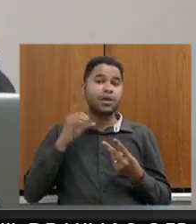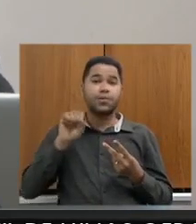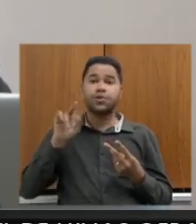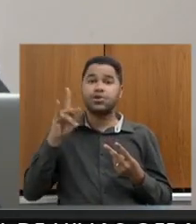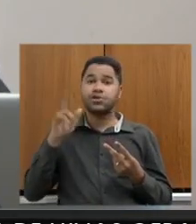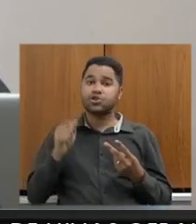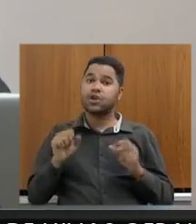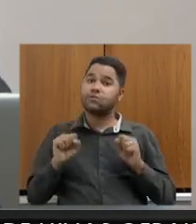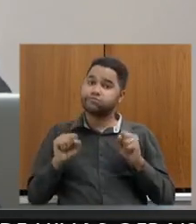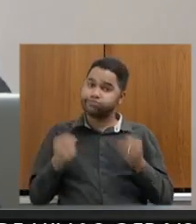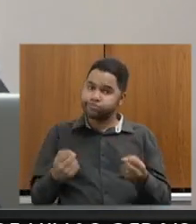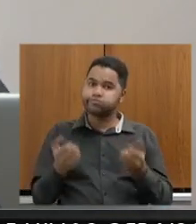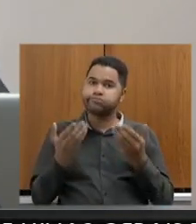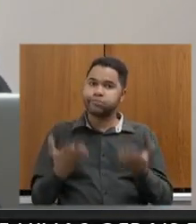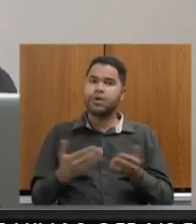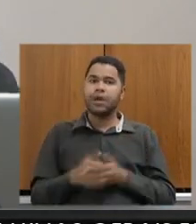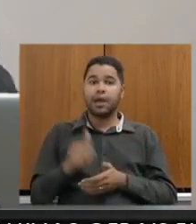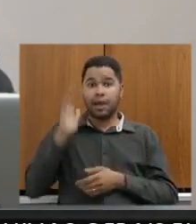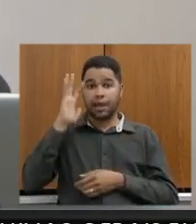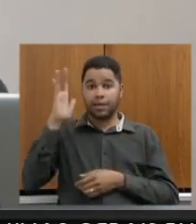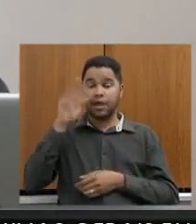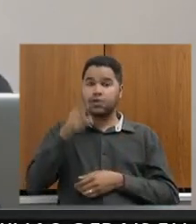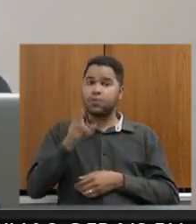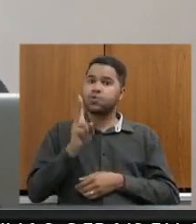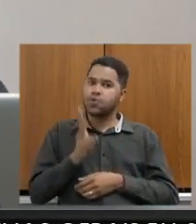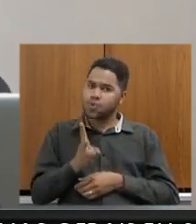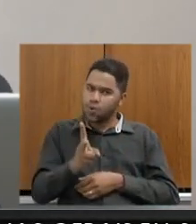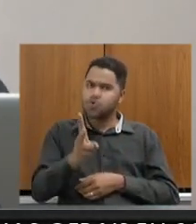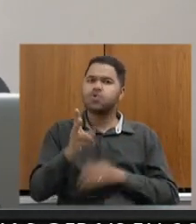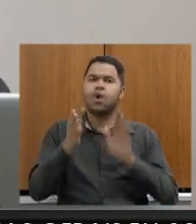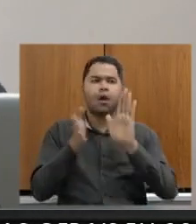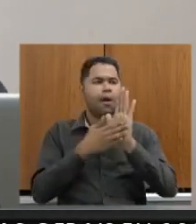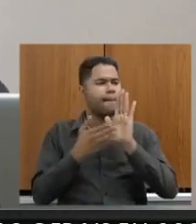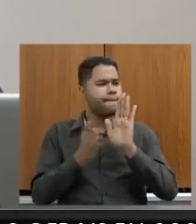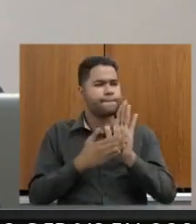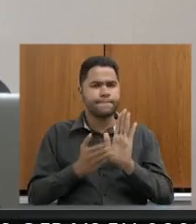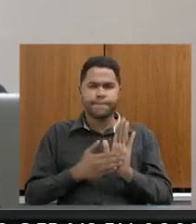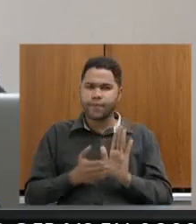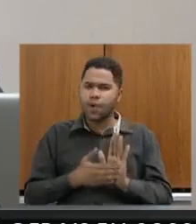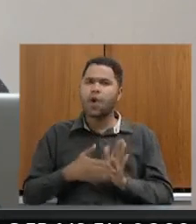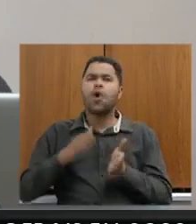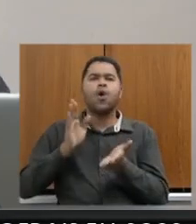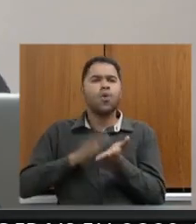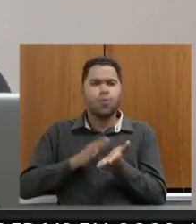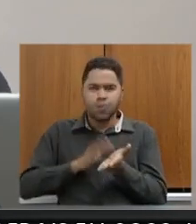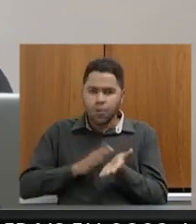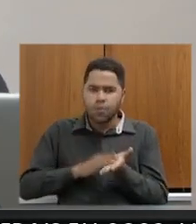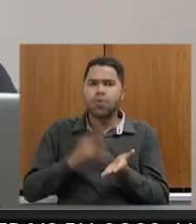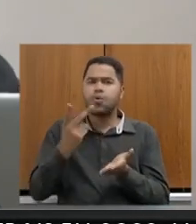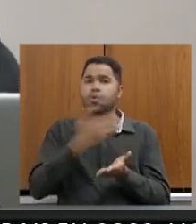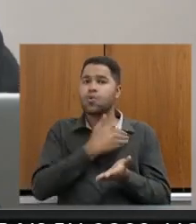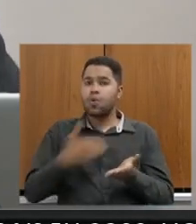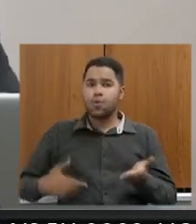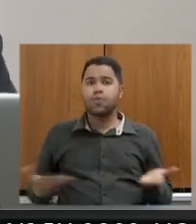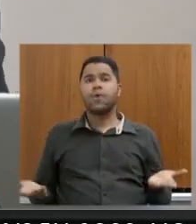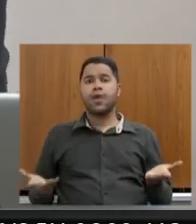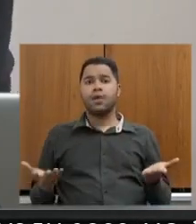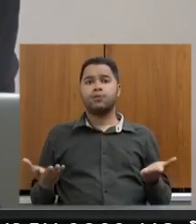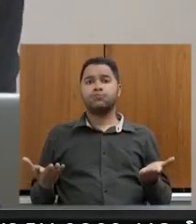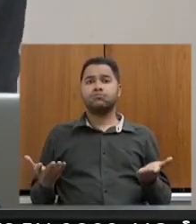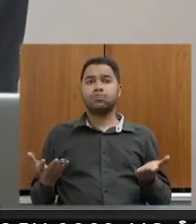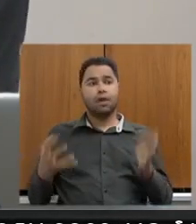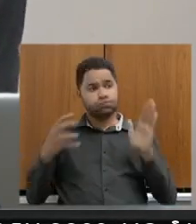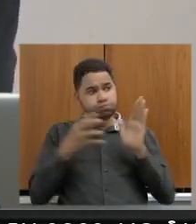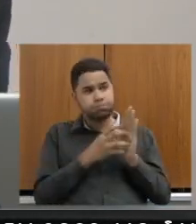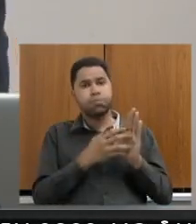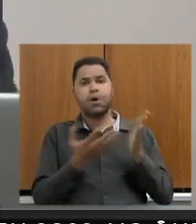é e a tese sou continue cobrando insistentemente do governo a recomposição dos